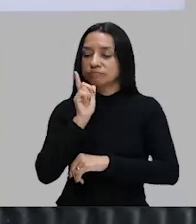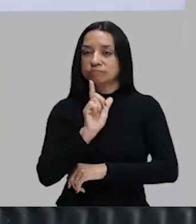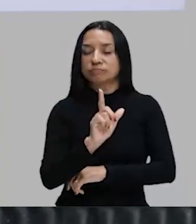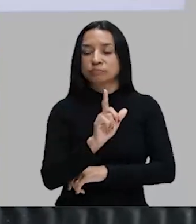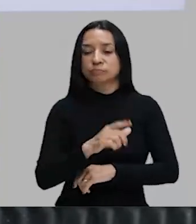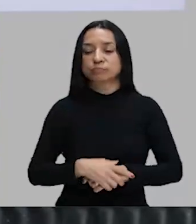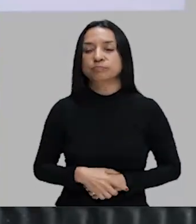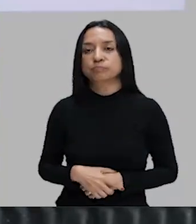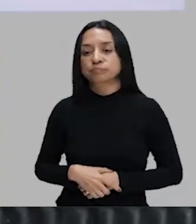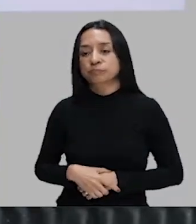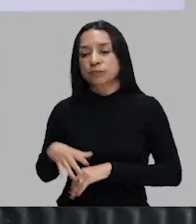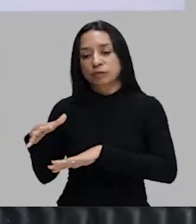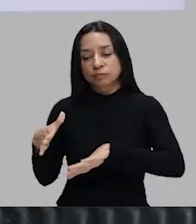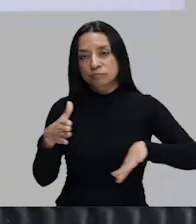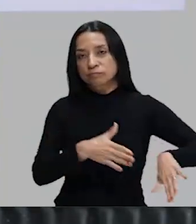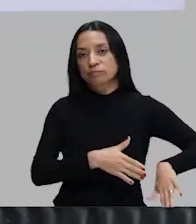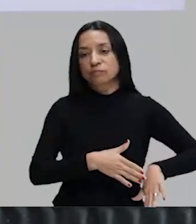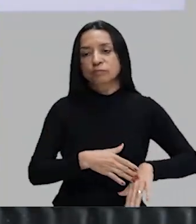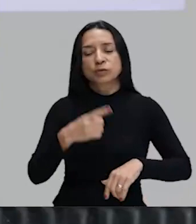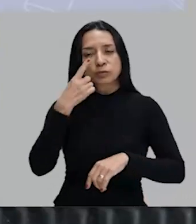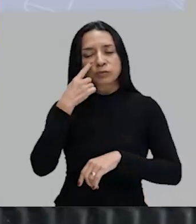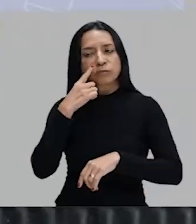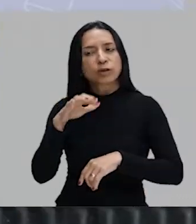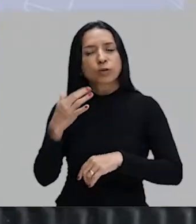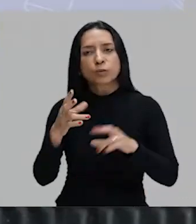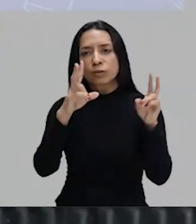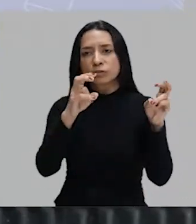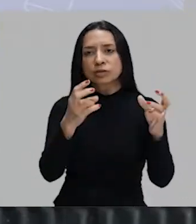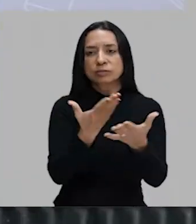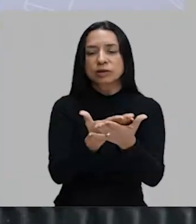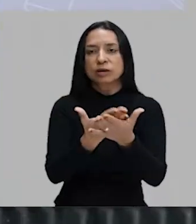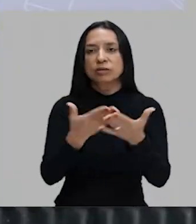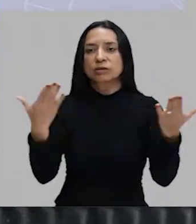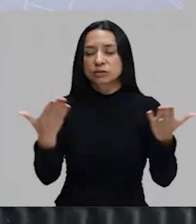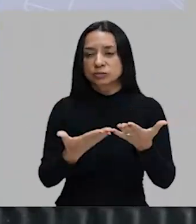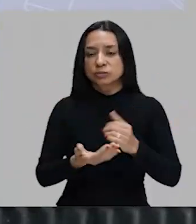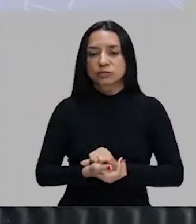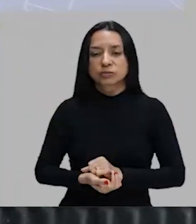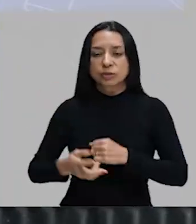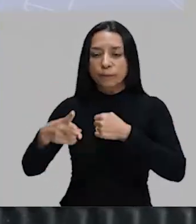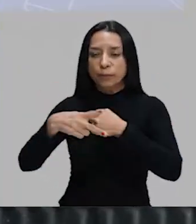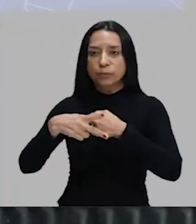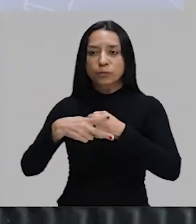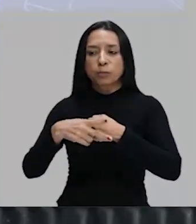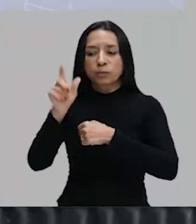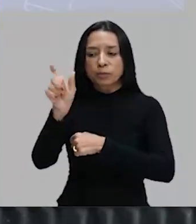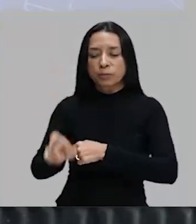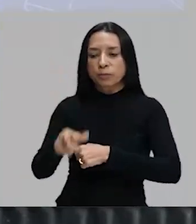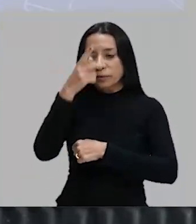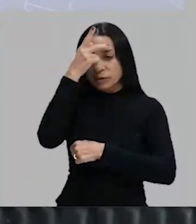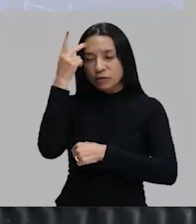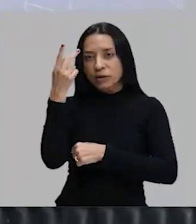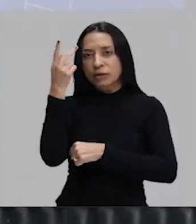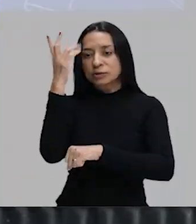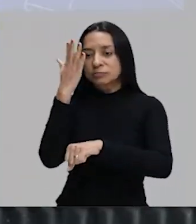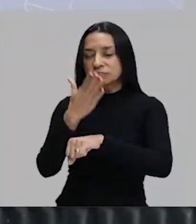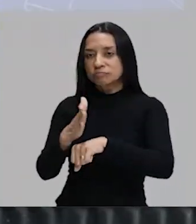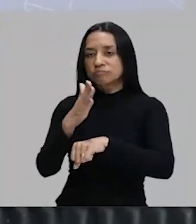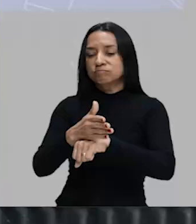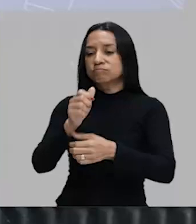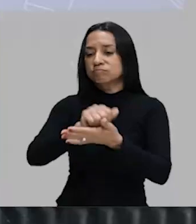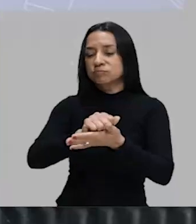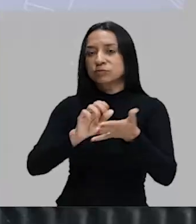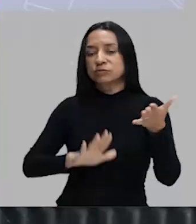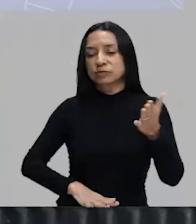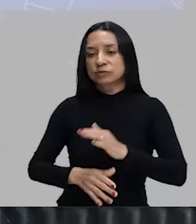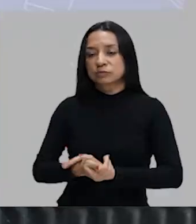certo? Então vamos ver qual é o tema da aula de hoje, vem comigo. Muito bem, pronombres personales, exercícios. Nós já estamos